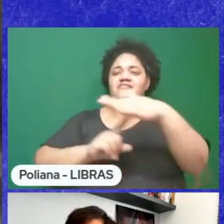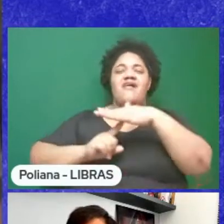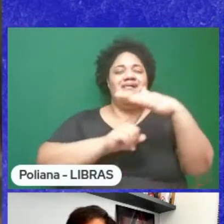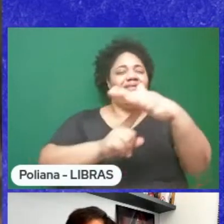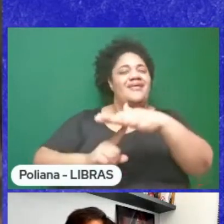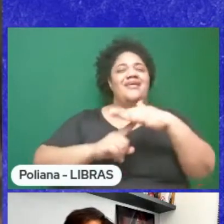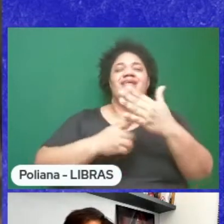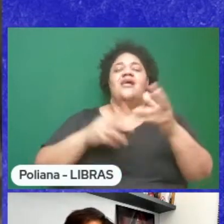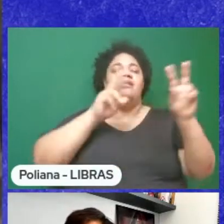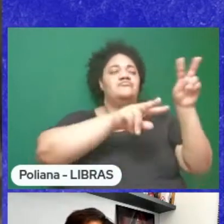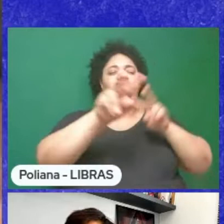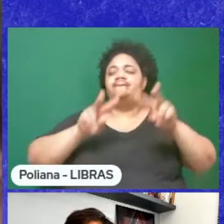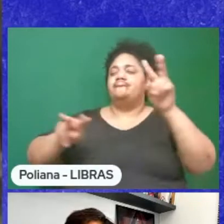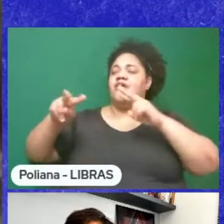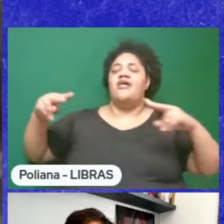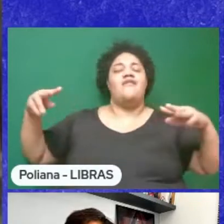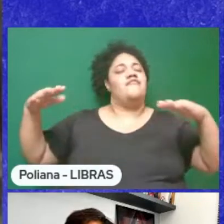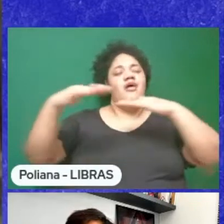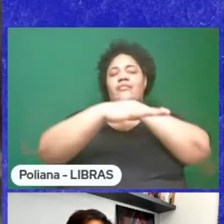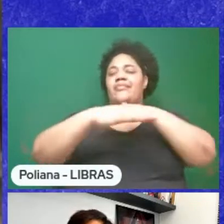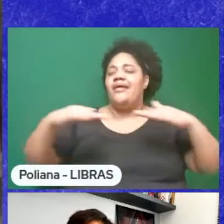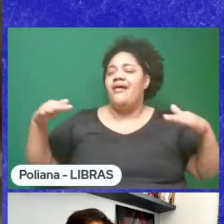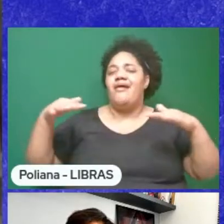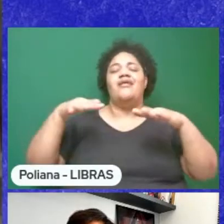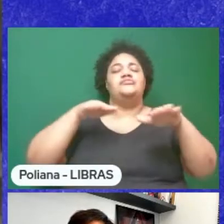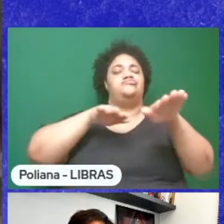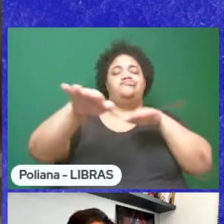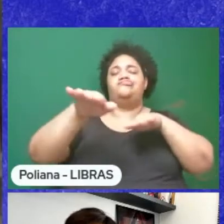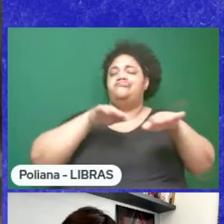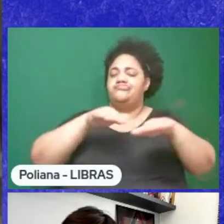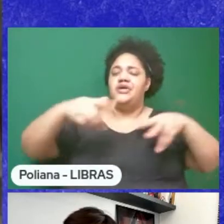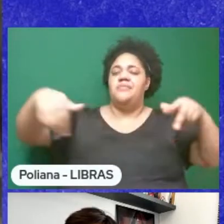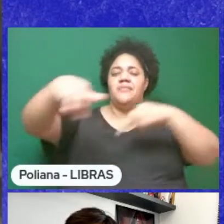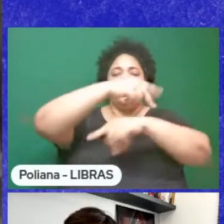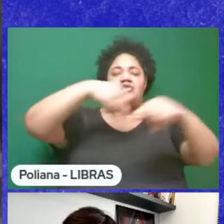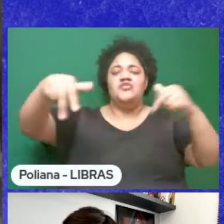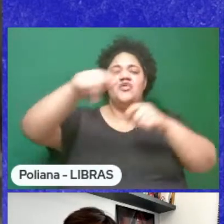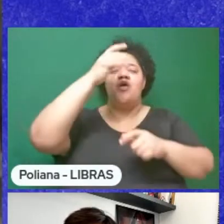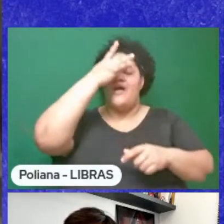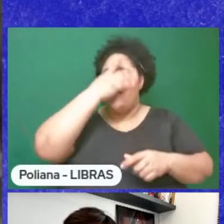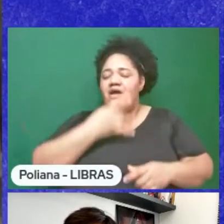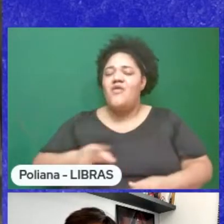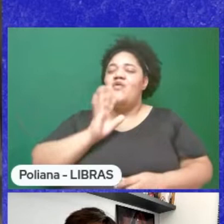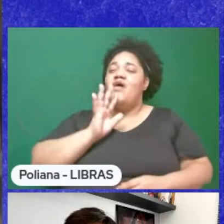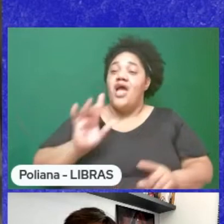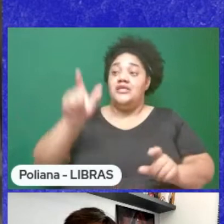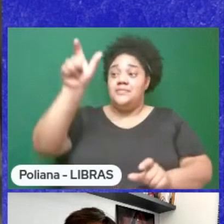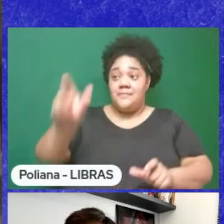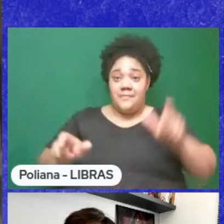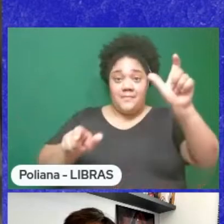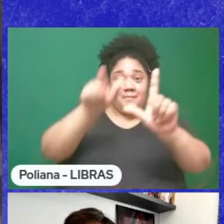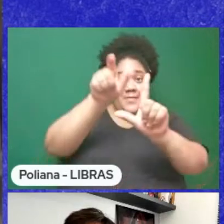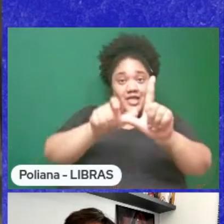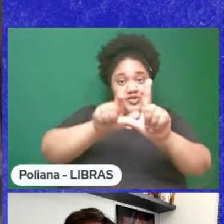vê o trânsito, as pessoas se conhecem, elas já estão acostumadas com aqueles dois personagens, né? Então, como é que foi